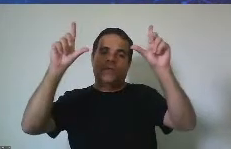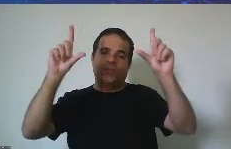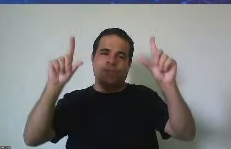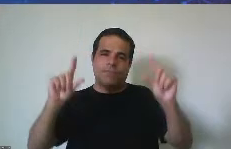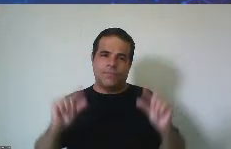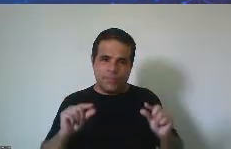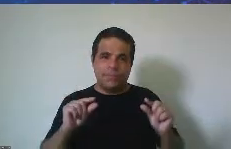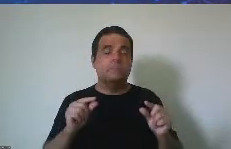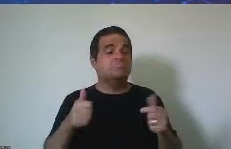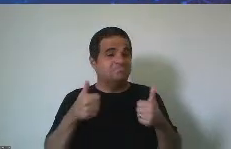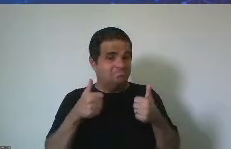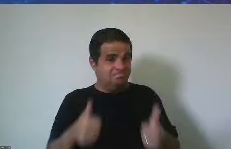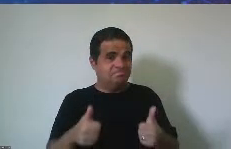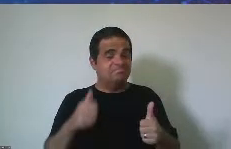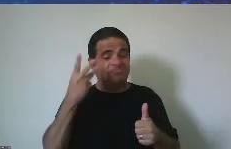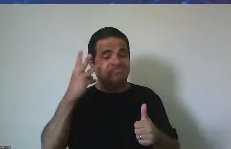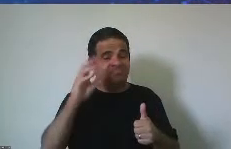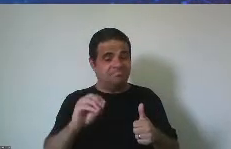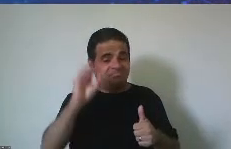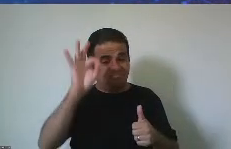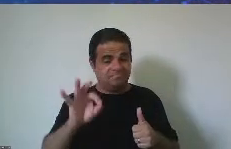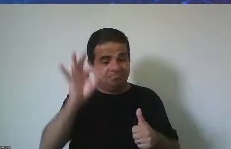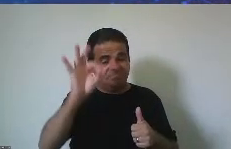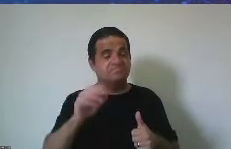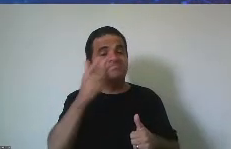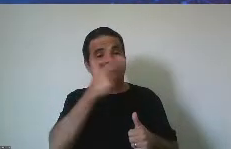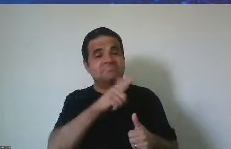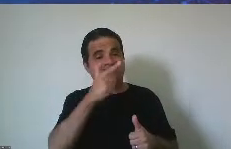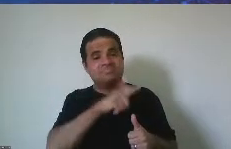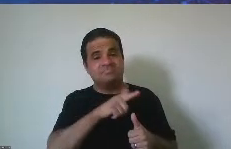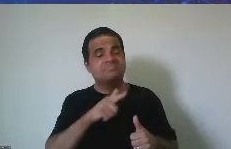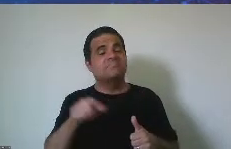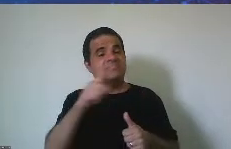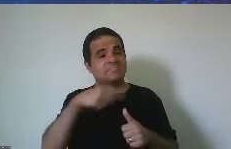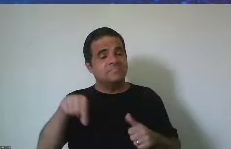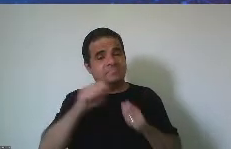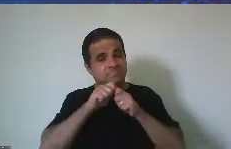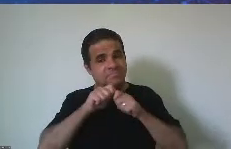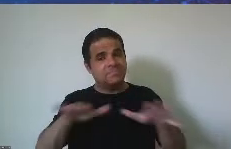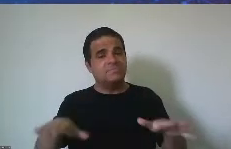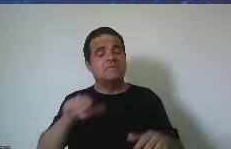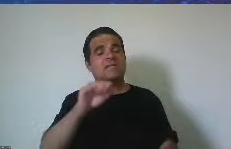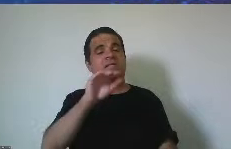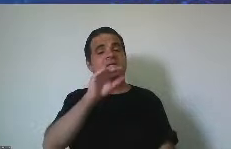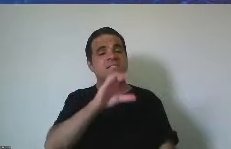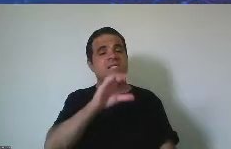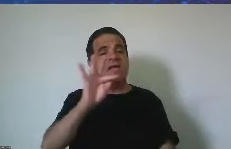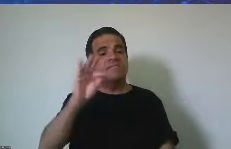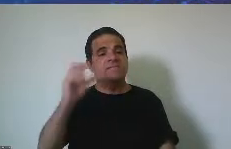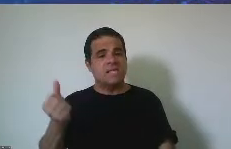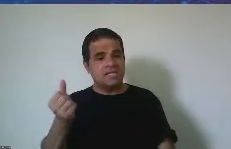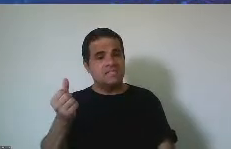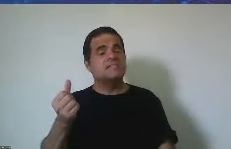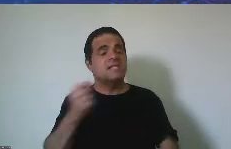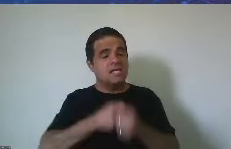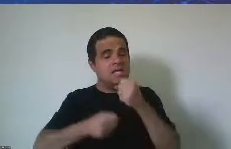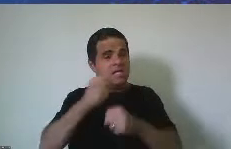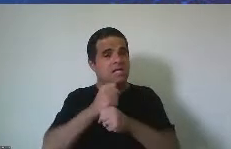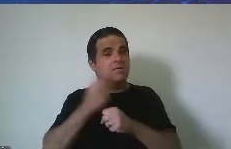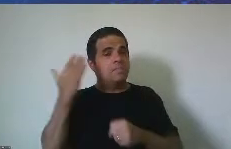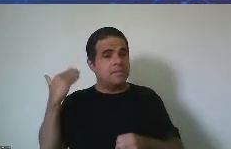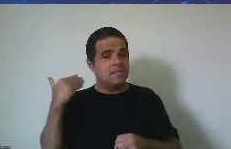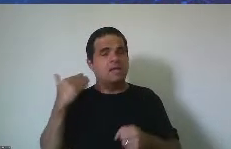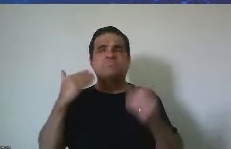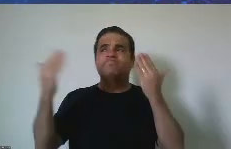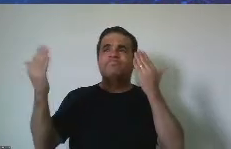praticamente 30% na nas fugas de sf6 no ano passado quando a gente compara com